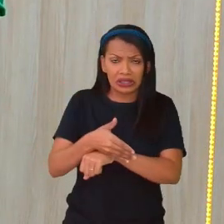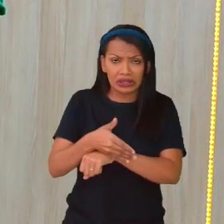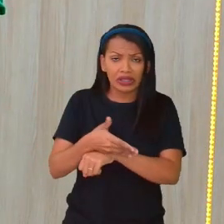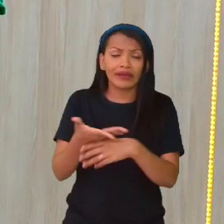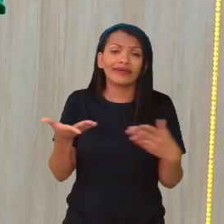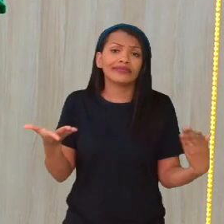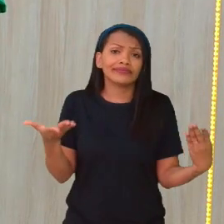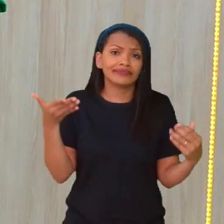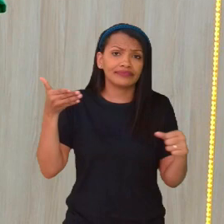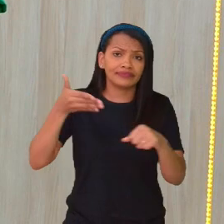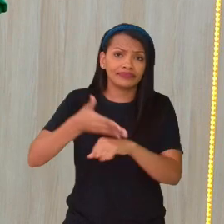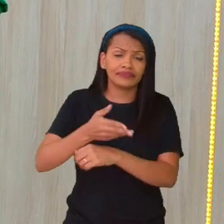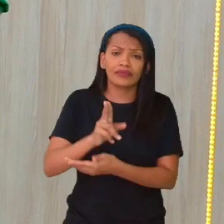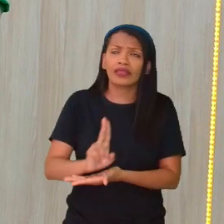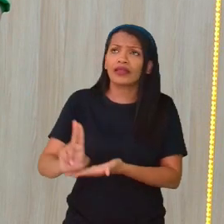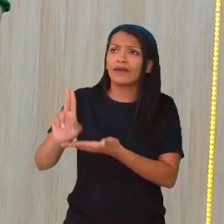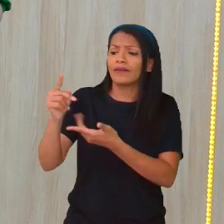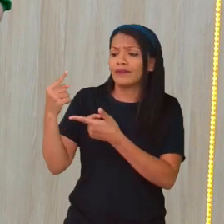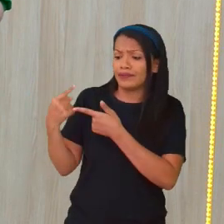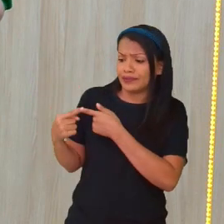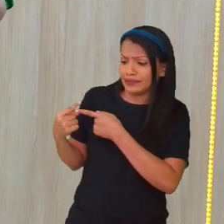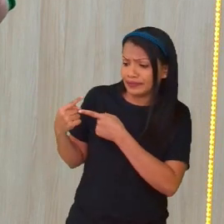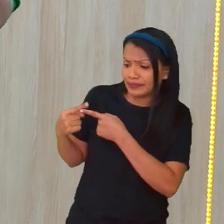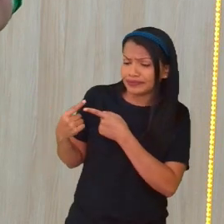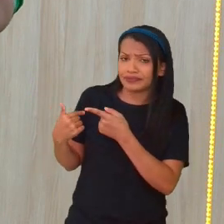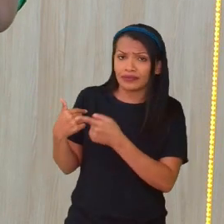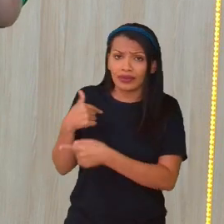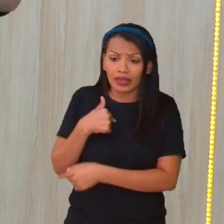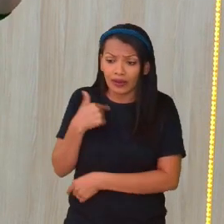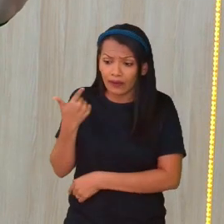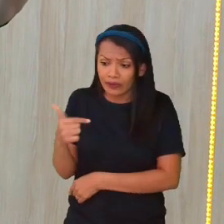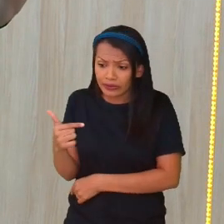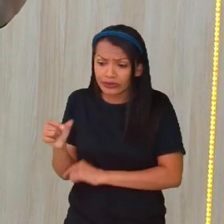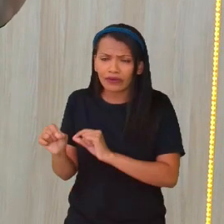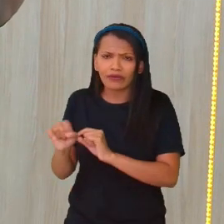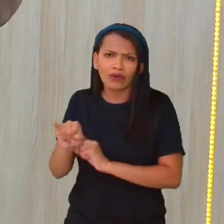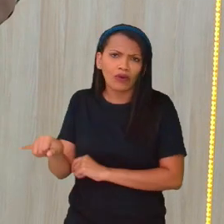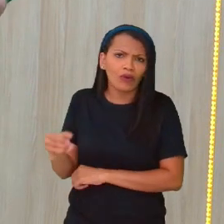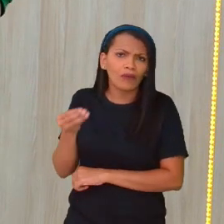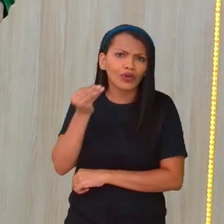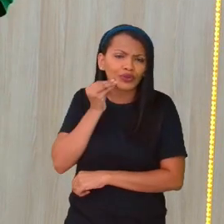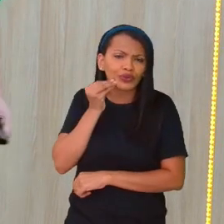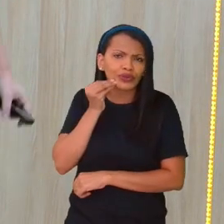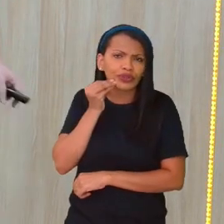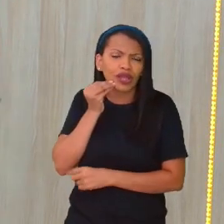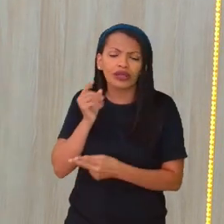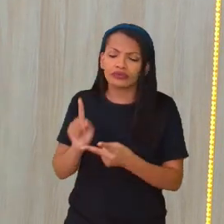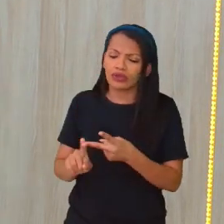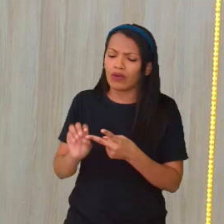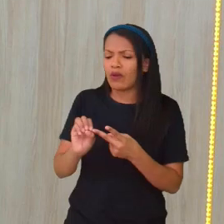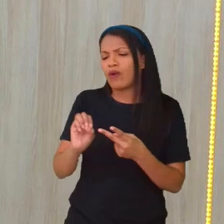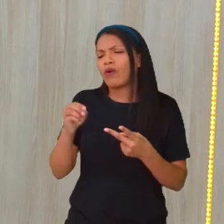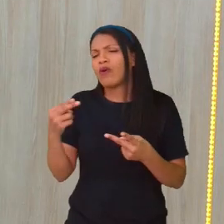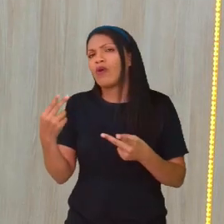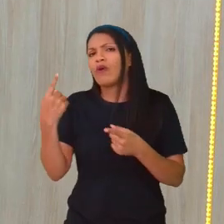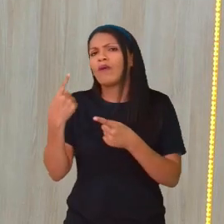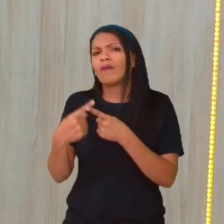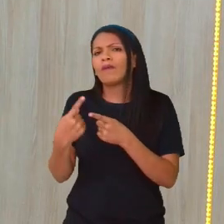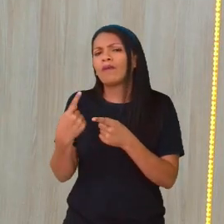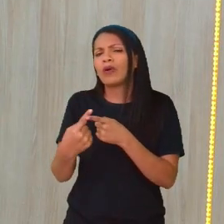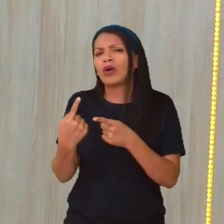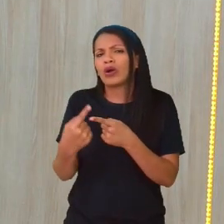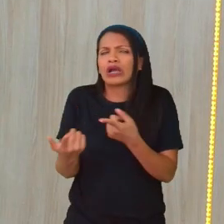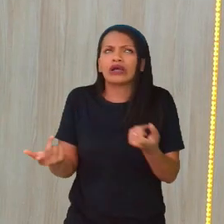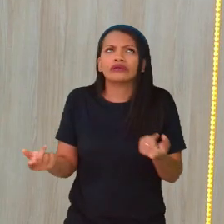das cotas, porque eu não tive certas oportunidades, ou eu vou entrar por conta